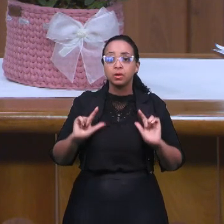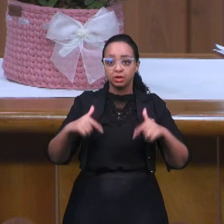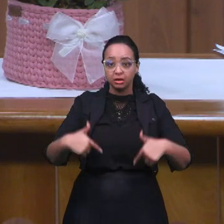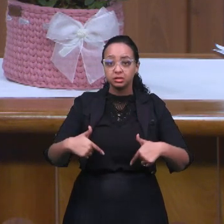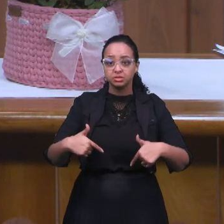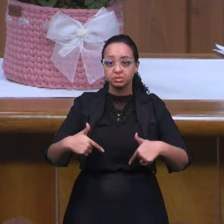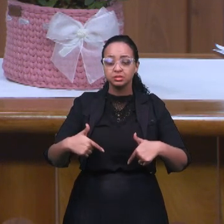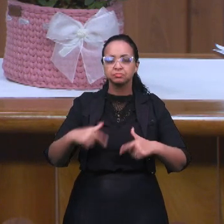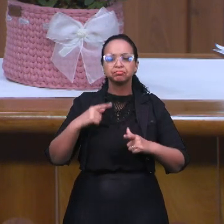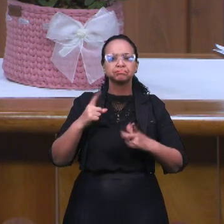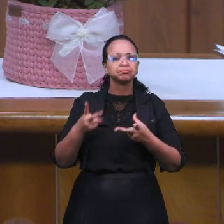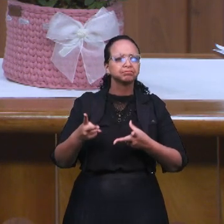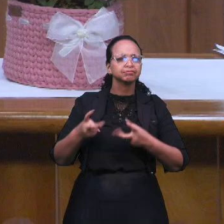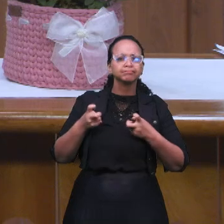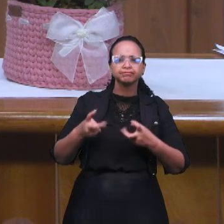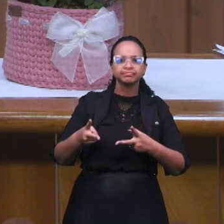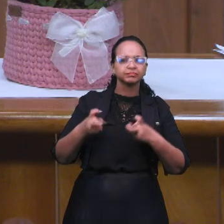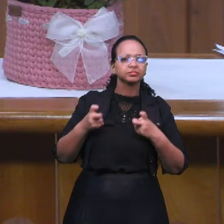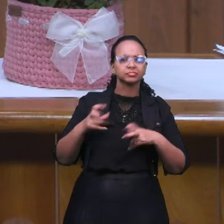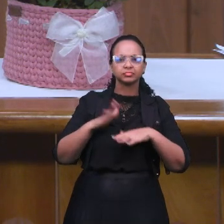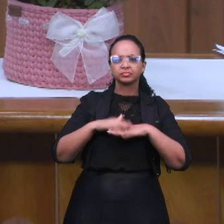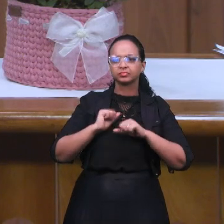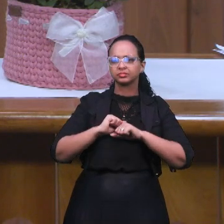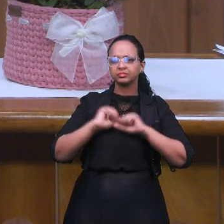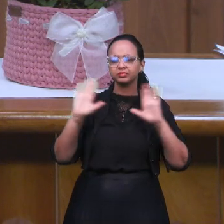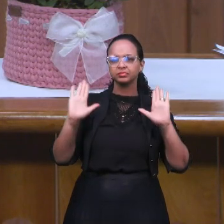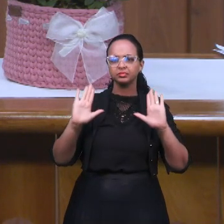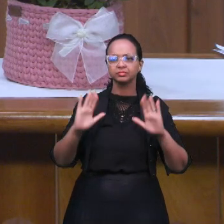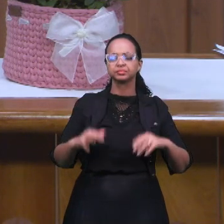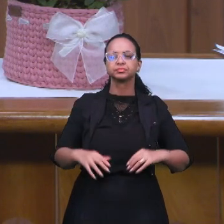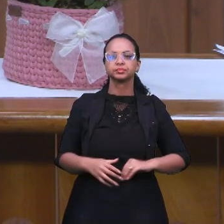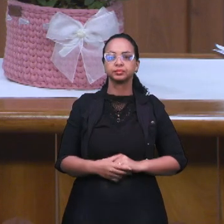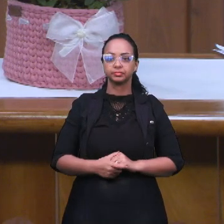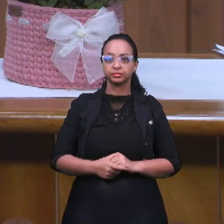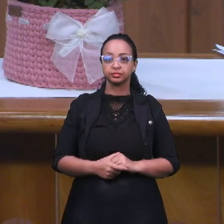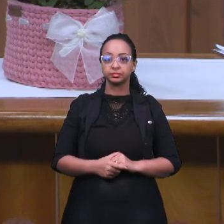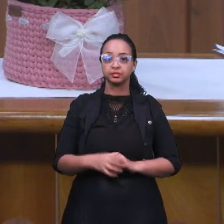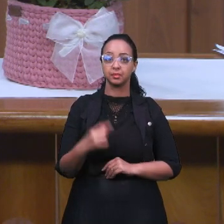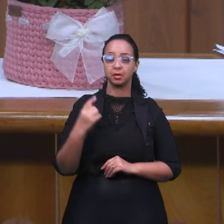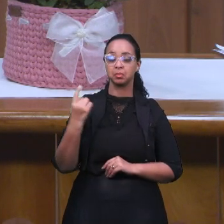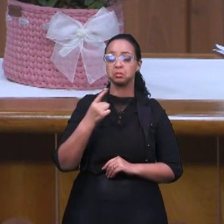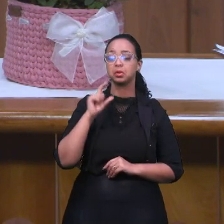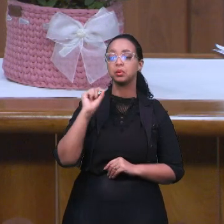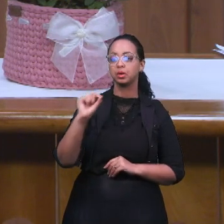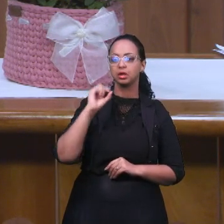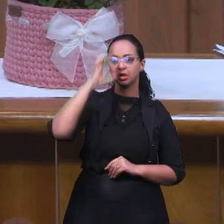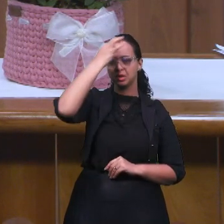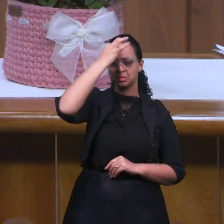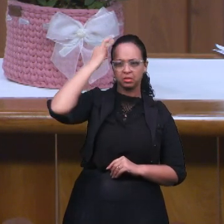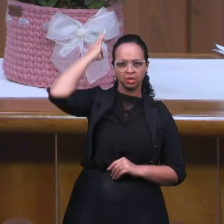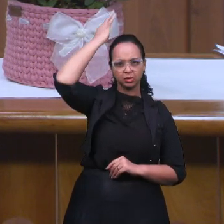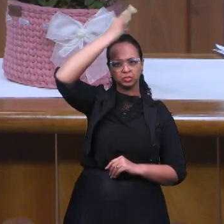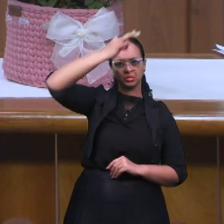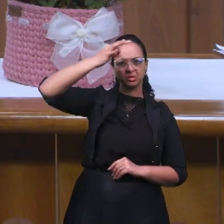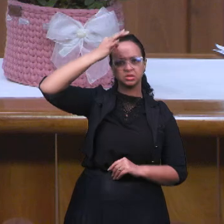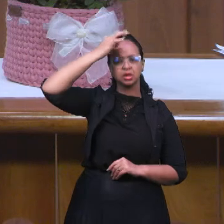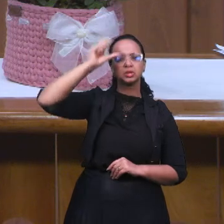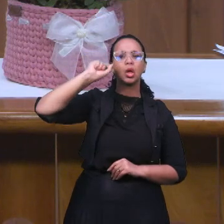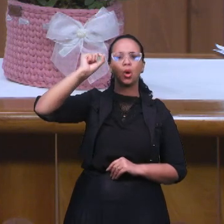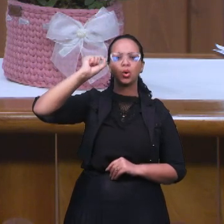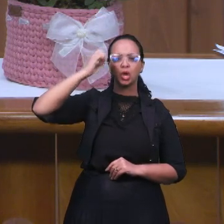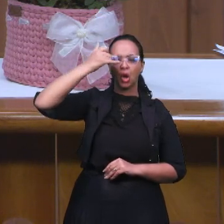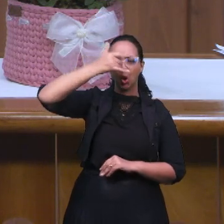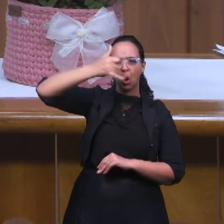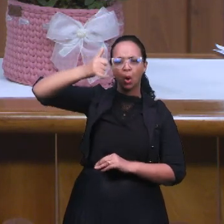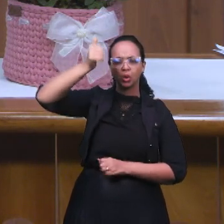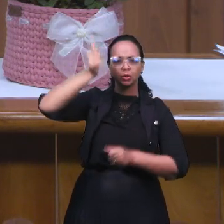vamos perceber com mais clareza. No primeiro, o Espírito Santo, unguento derramado. No segundo, a rosa de Saron.